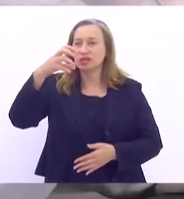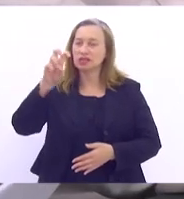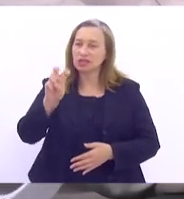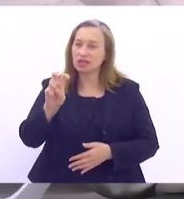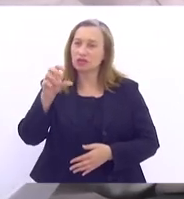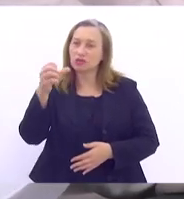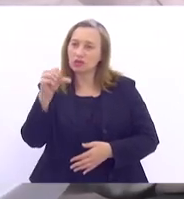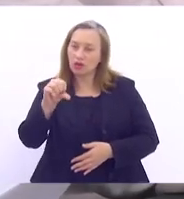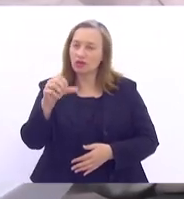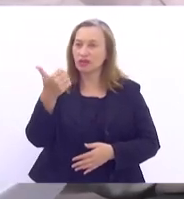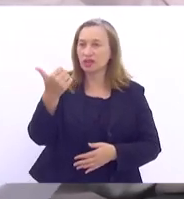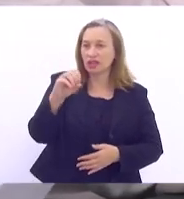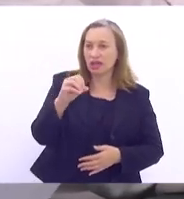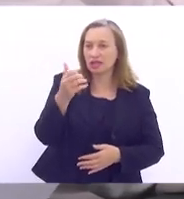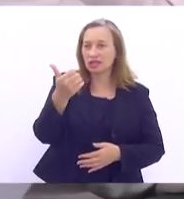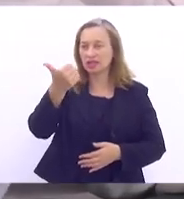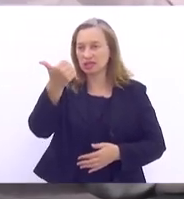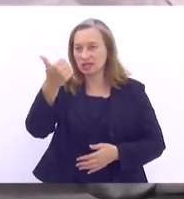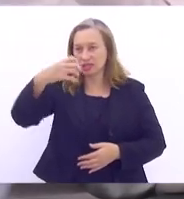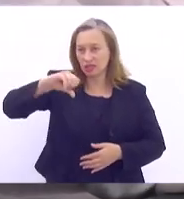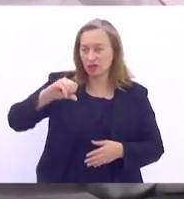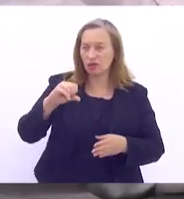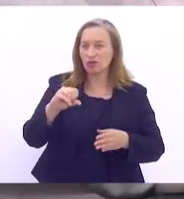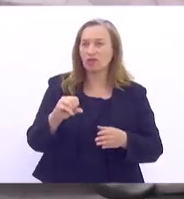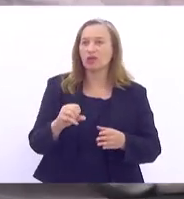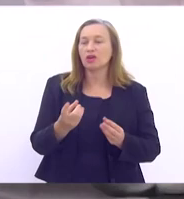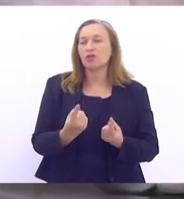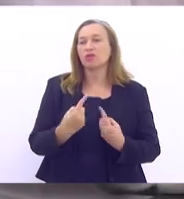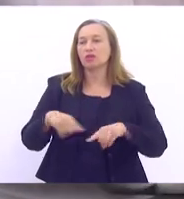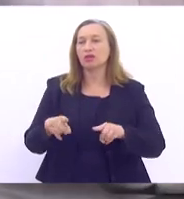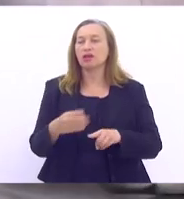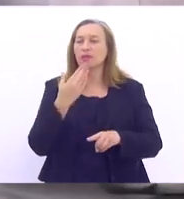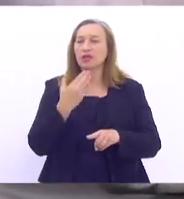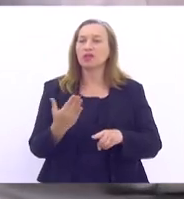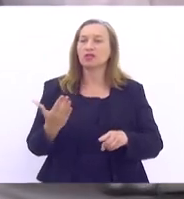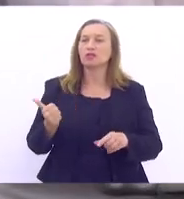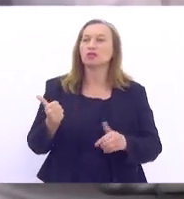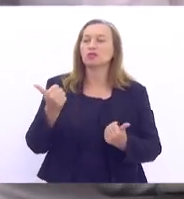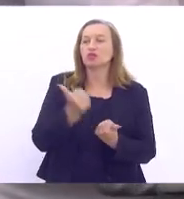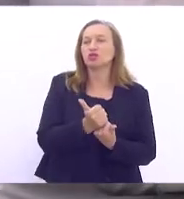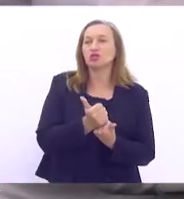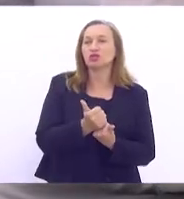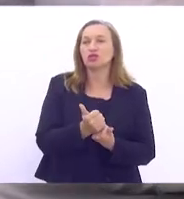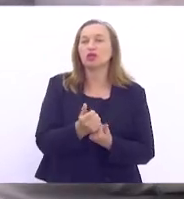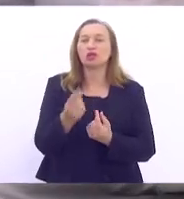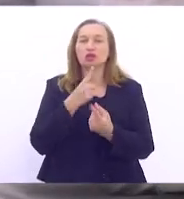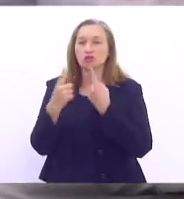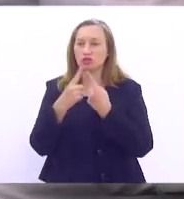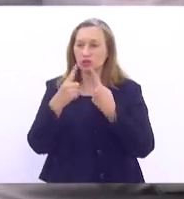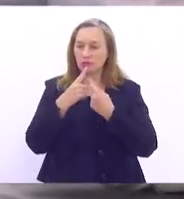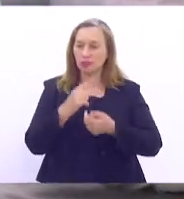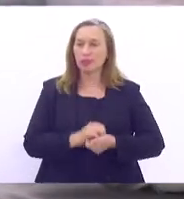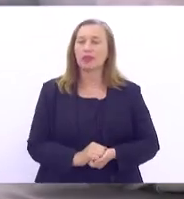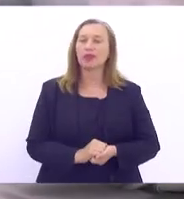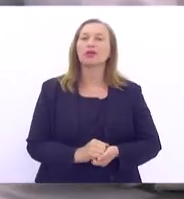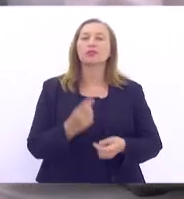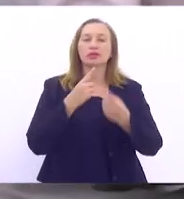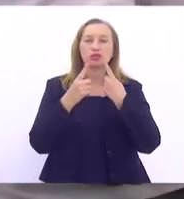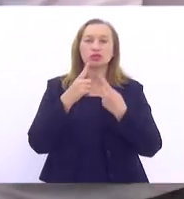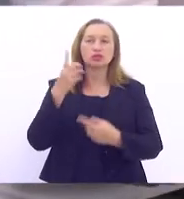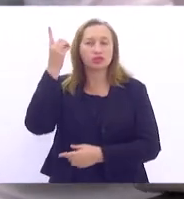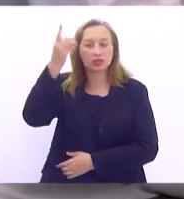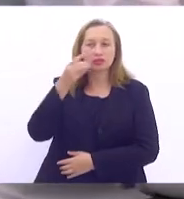e 19, concluindo por substitutivo. Esse é o parecer em discussão. Para discutir, presidente. Para discutir,